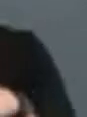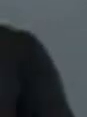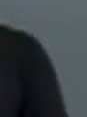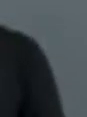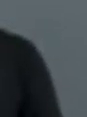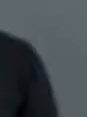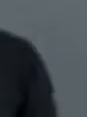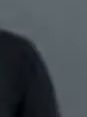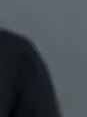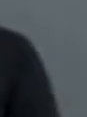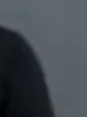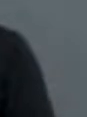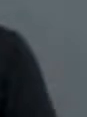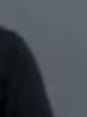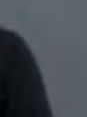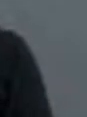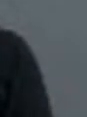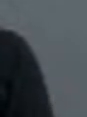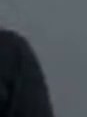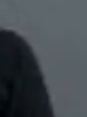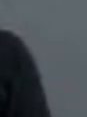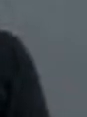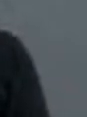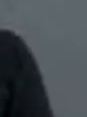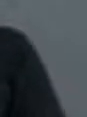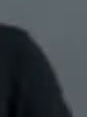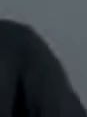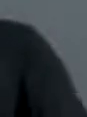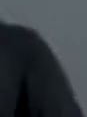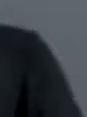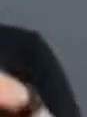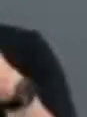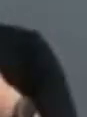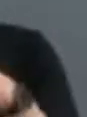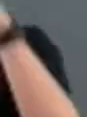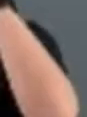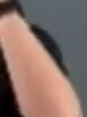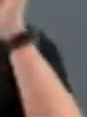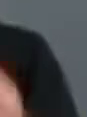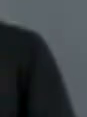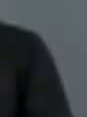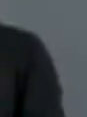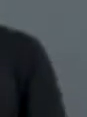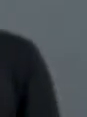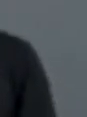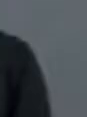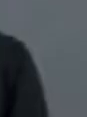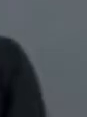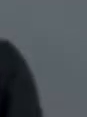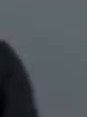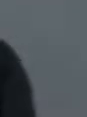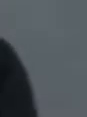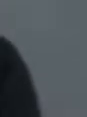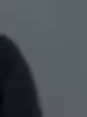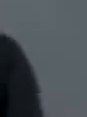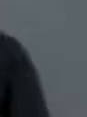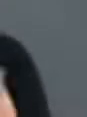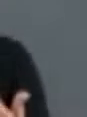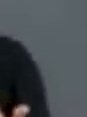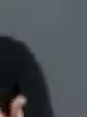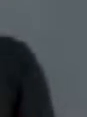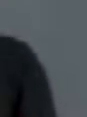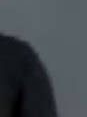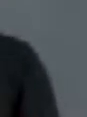soldado, um cabo e 2 soldados para fechar o STF. Quando todos os finais de